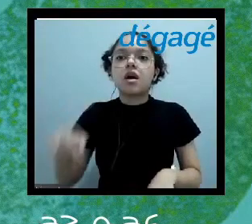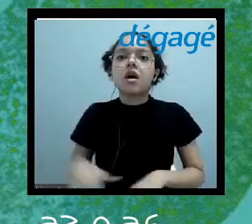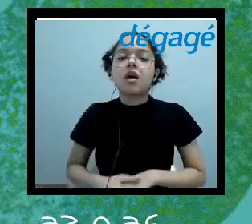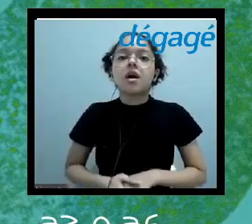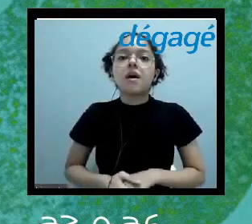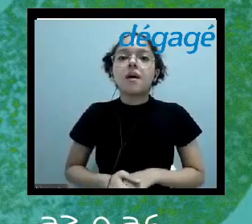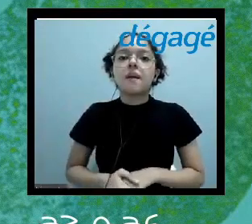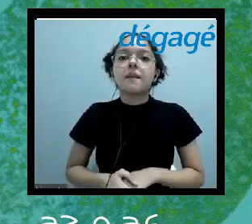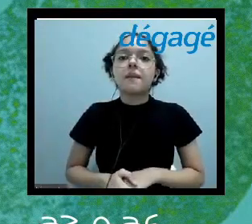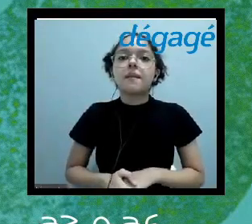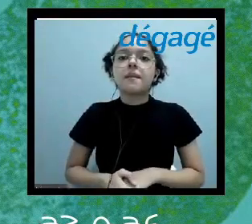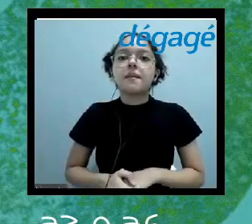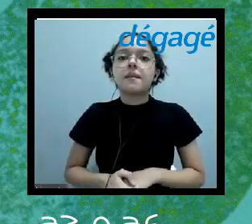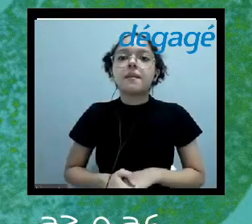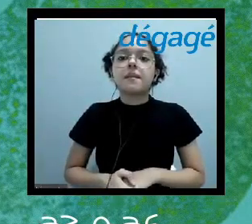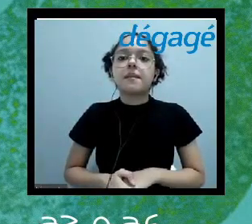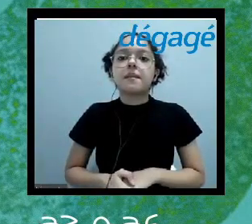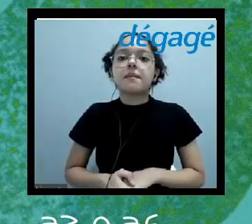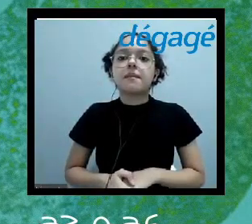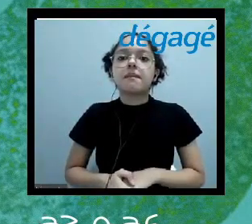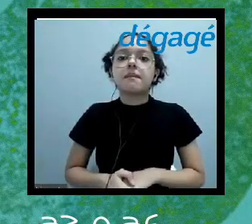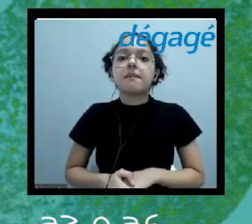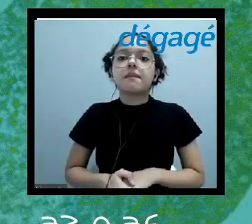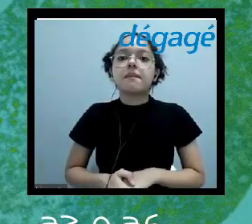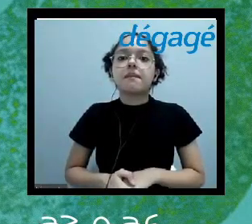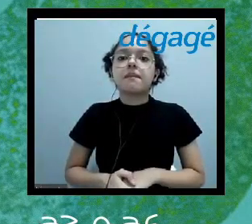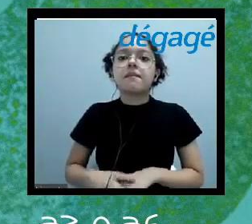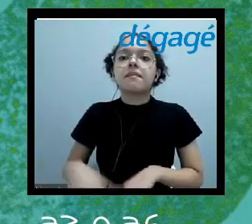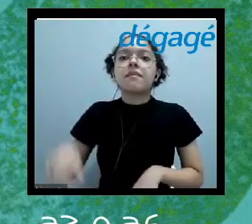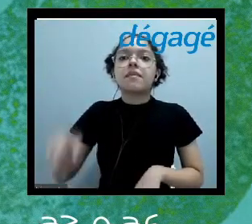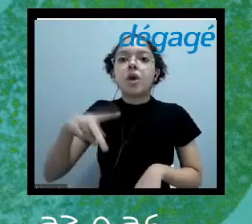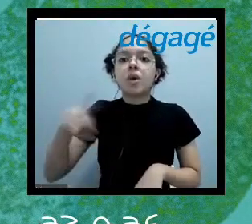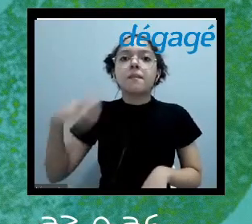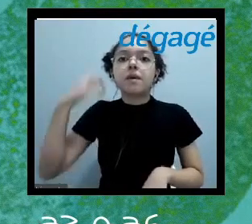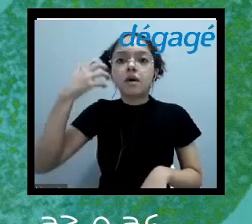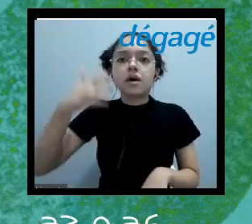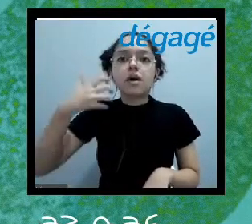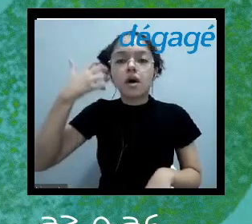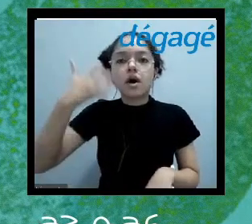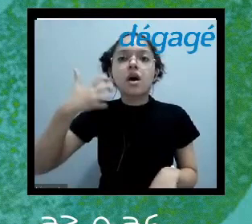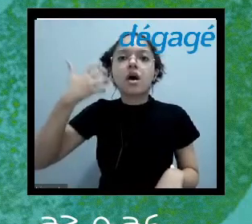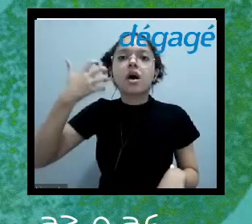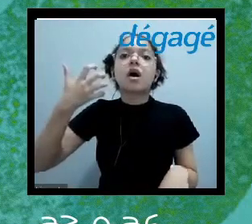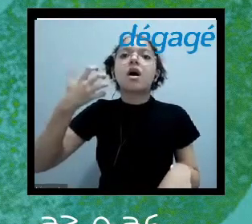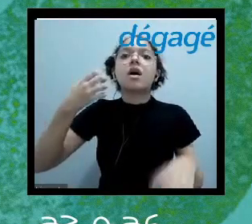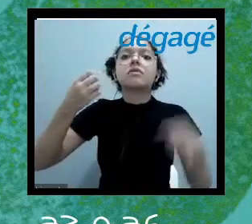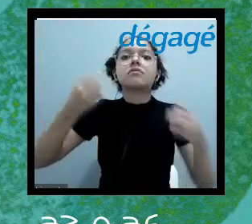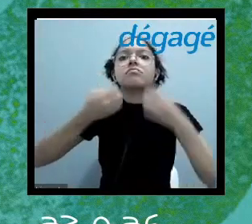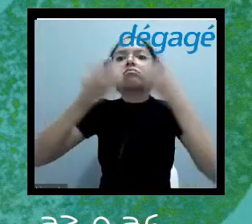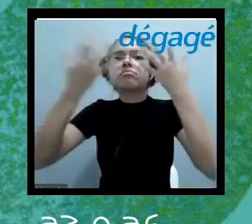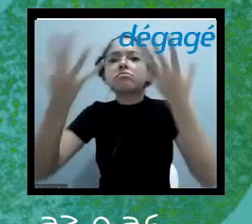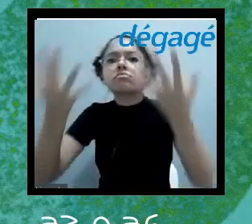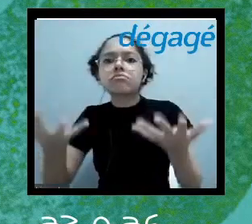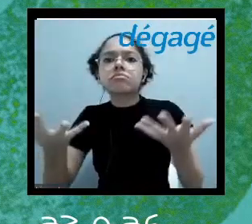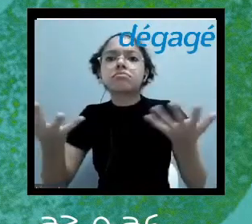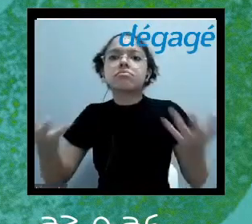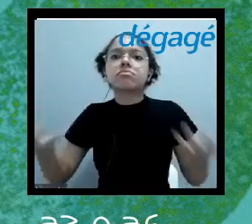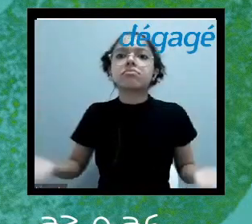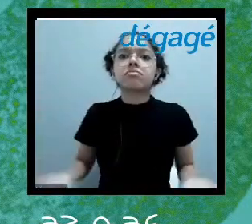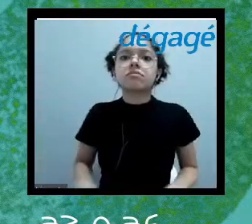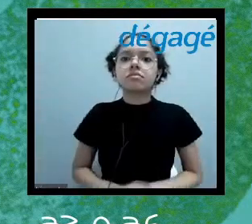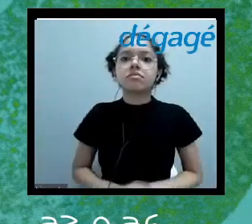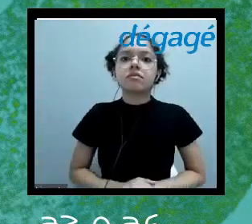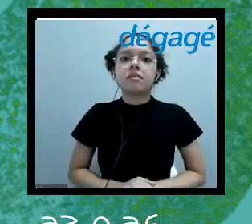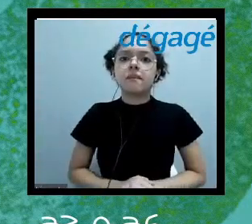eu era apenas um professor de música que chegava com violão e cantava aqui e ali.